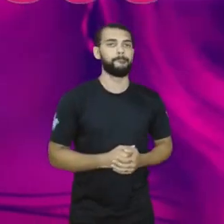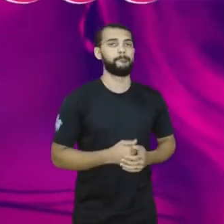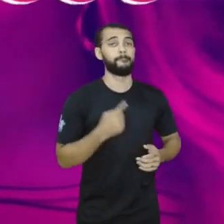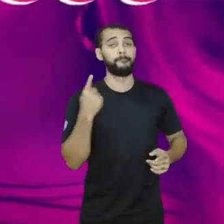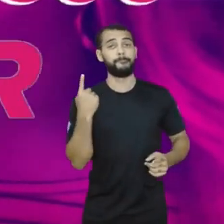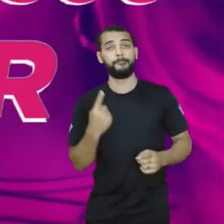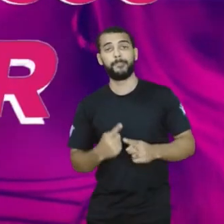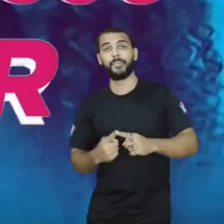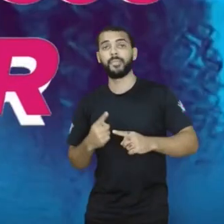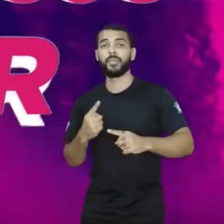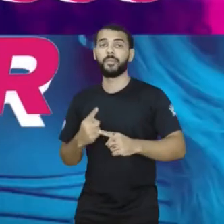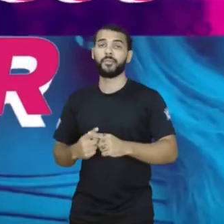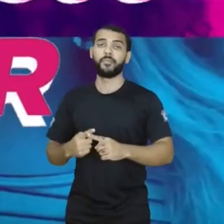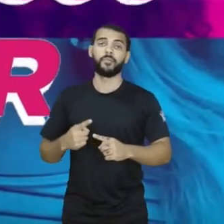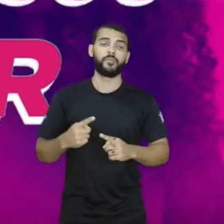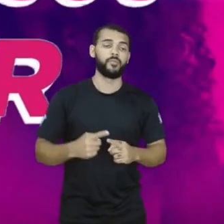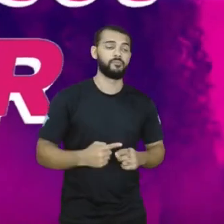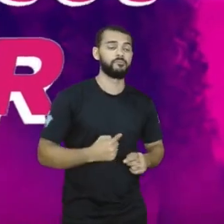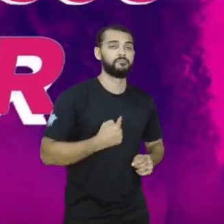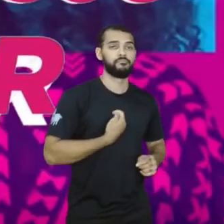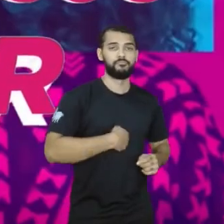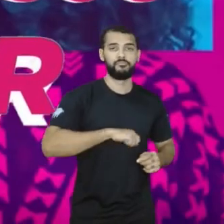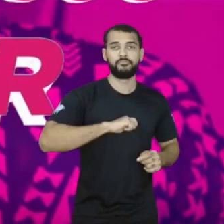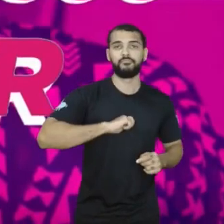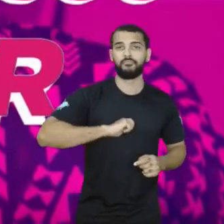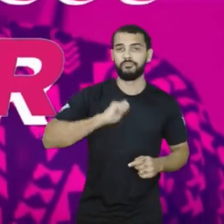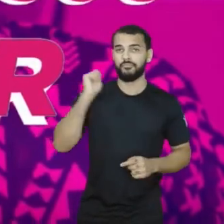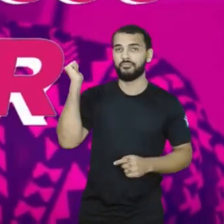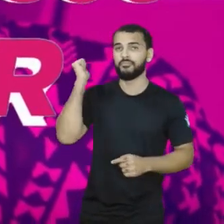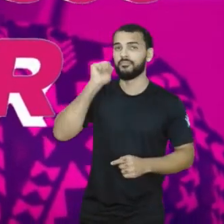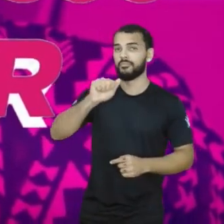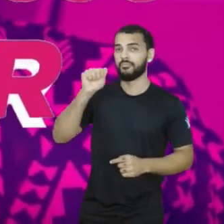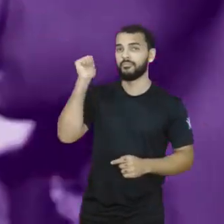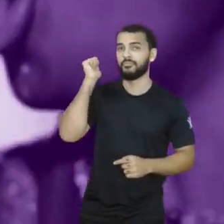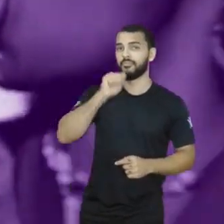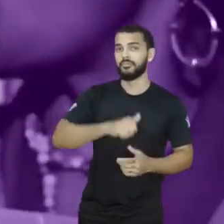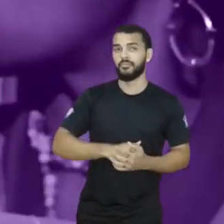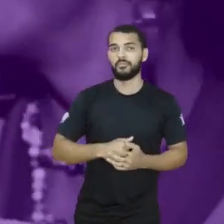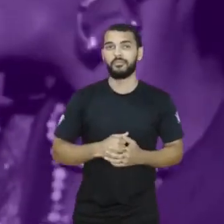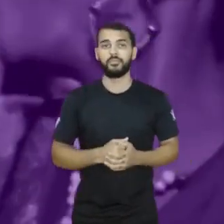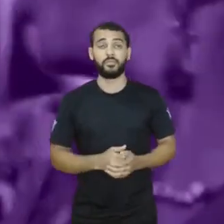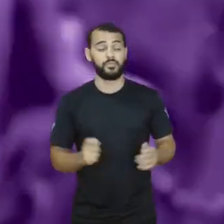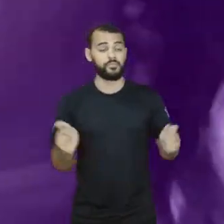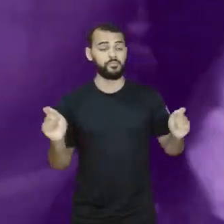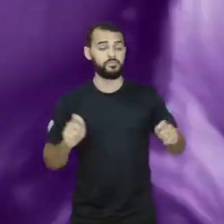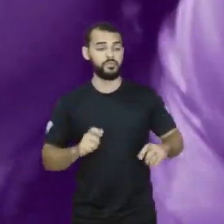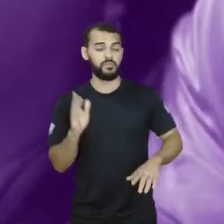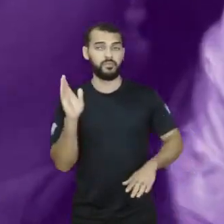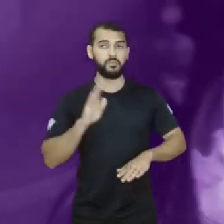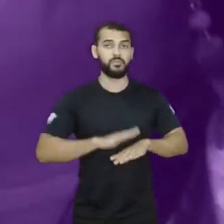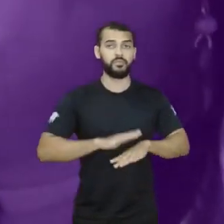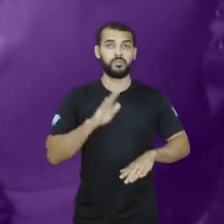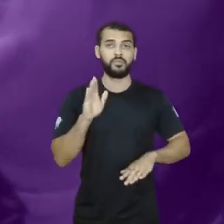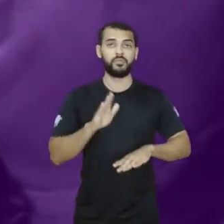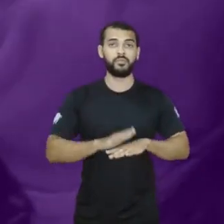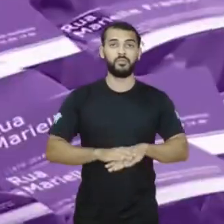Porque eu sou mulher pra fazer